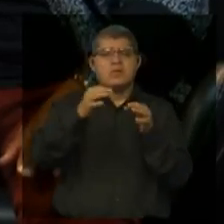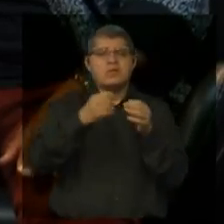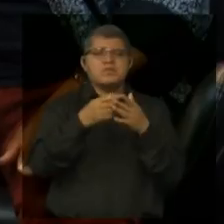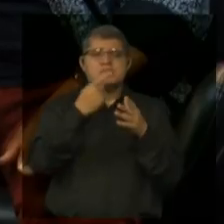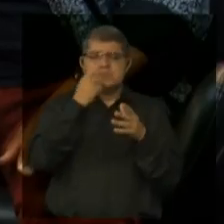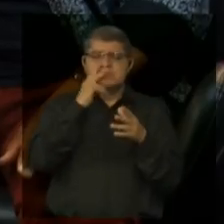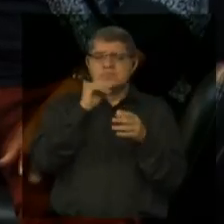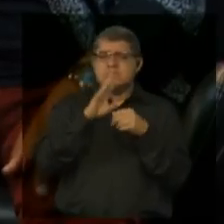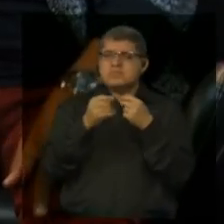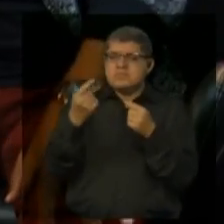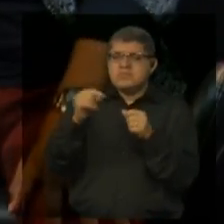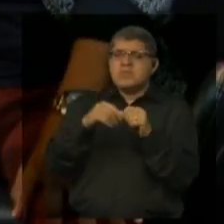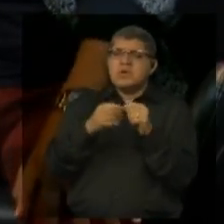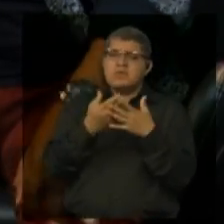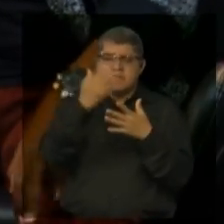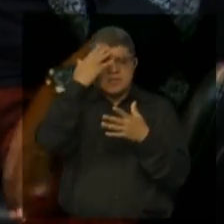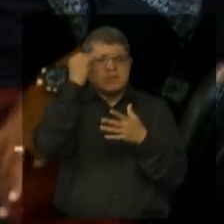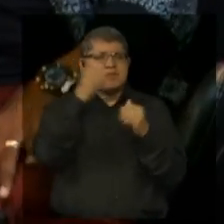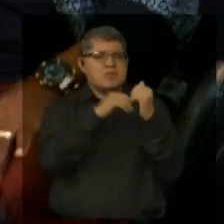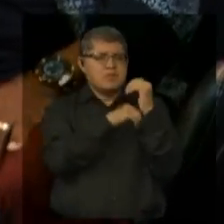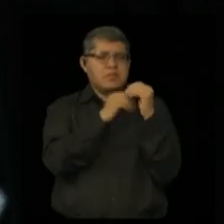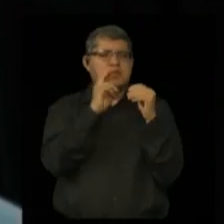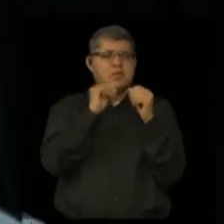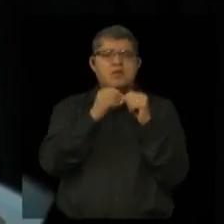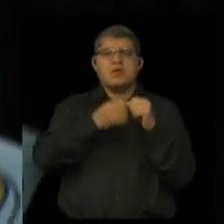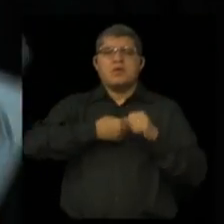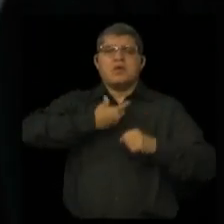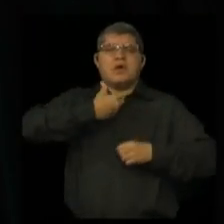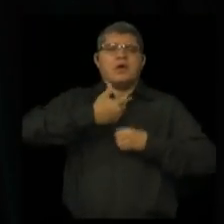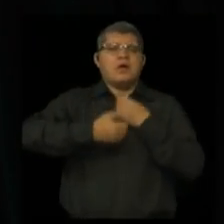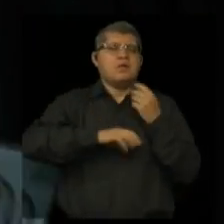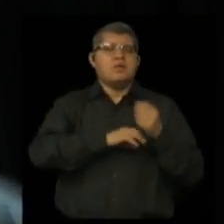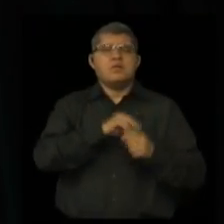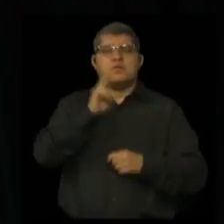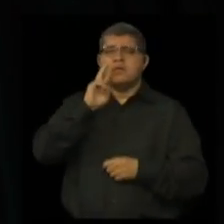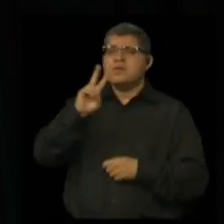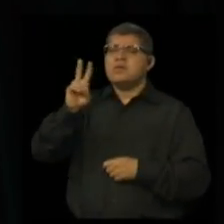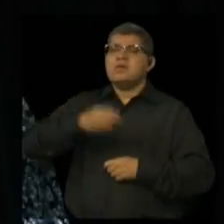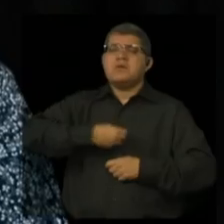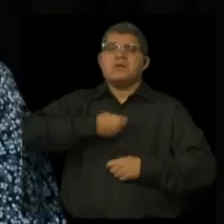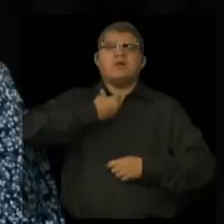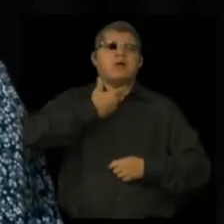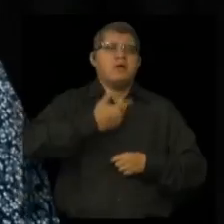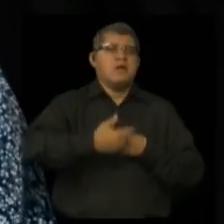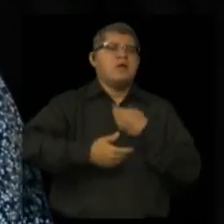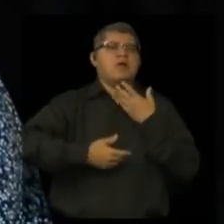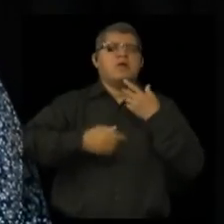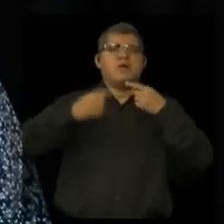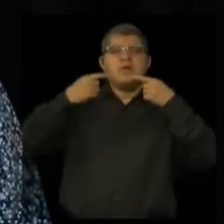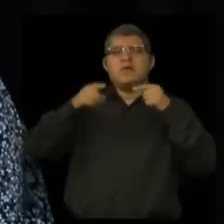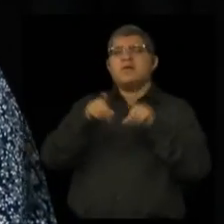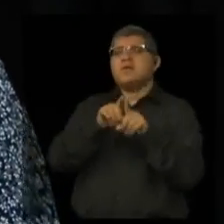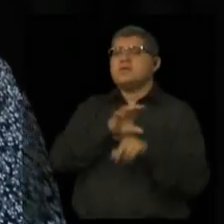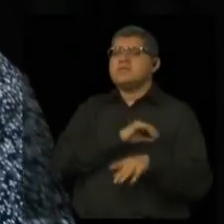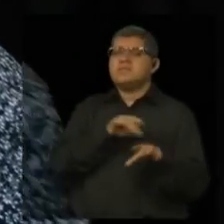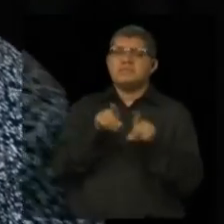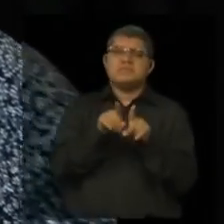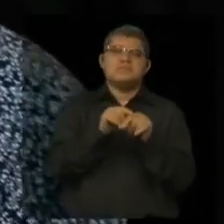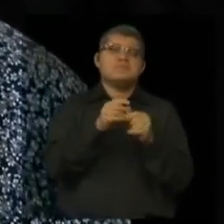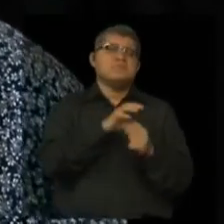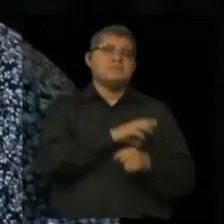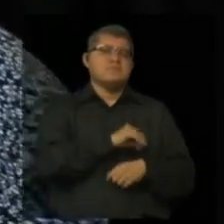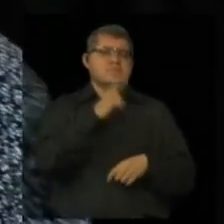mas acho que você deve ter algum na cartola aí para a gente recitar. Porque eu gosto muito de você recitando, apesar de você ser músico também, eu estou gostando muito, mas